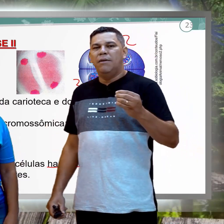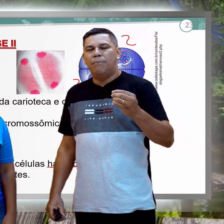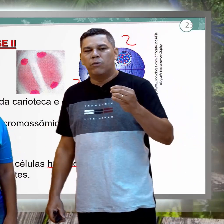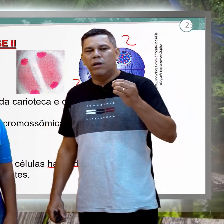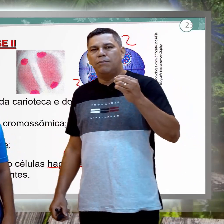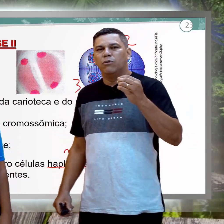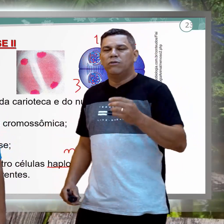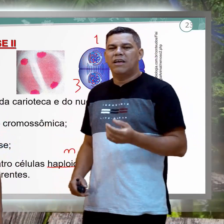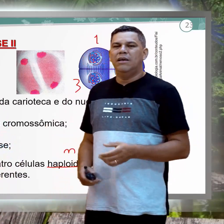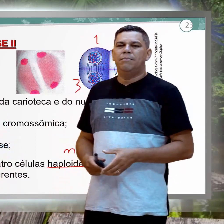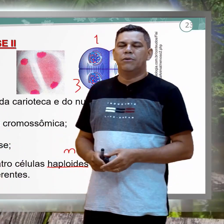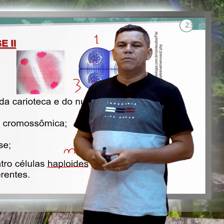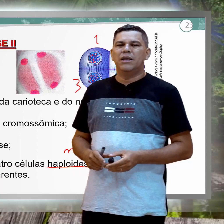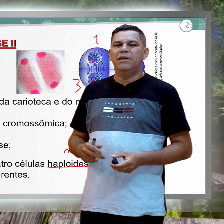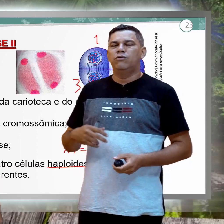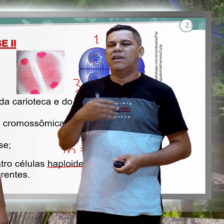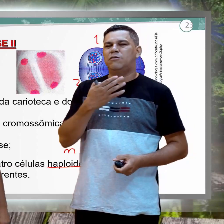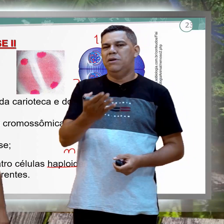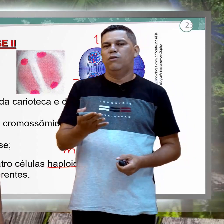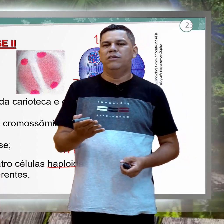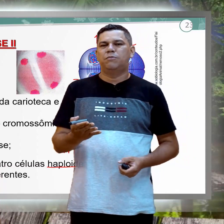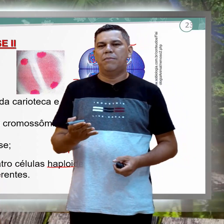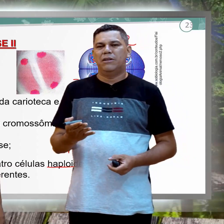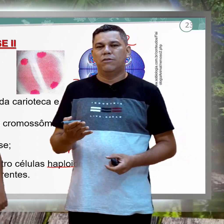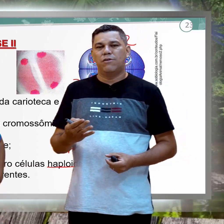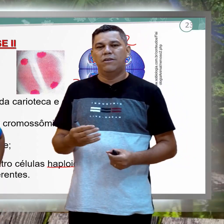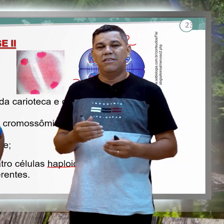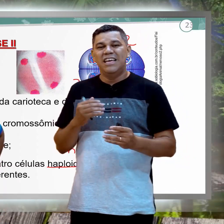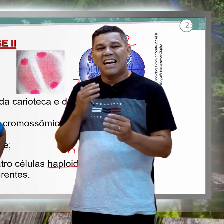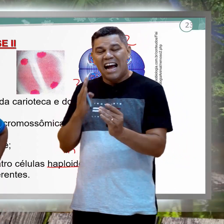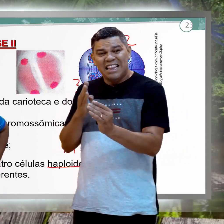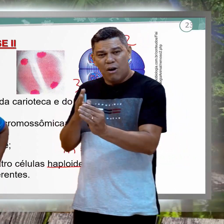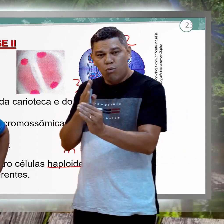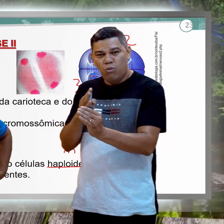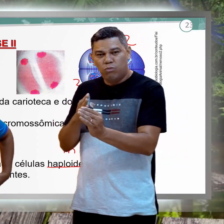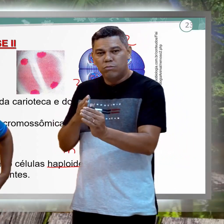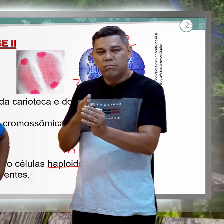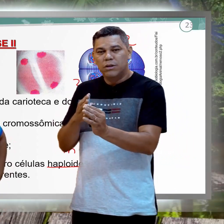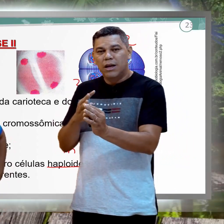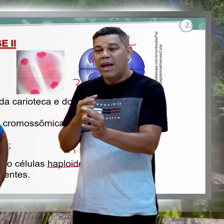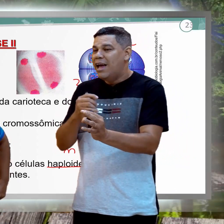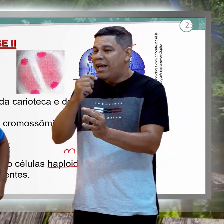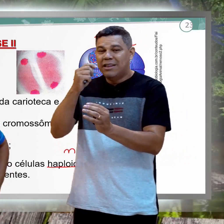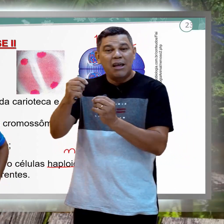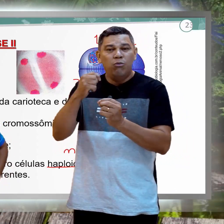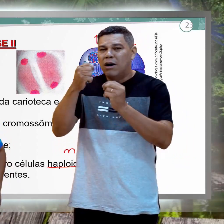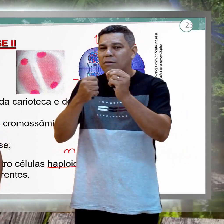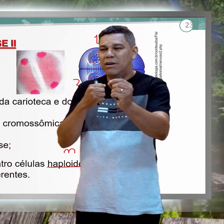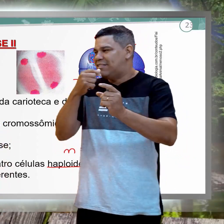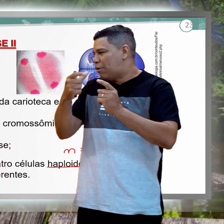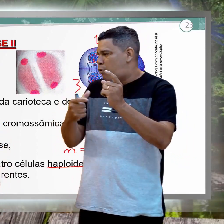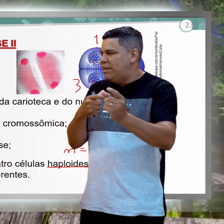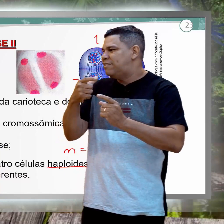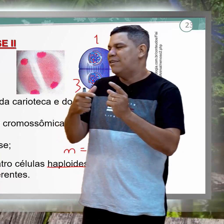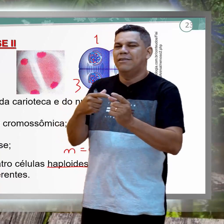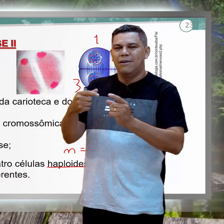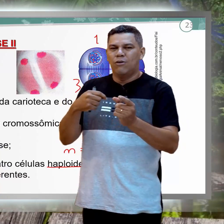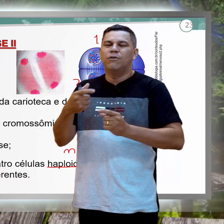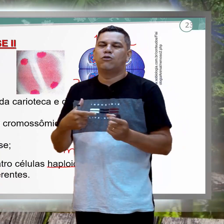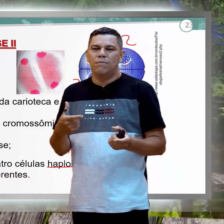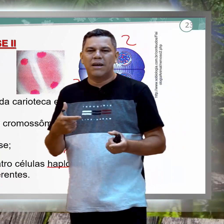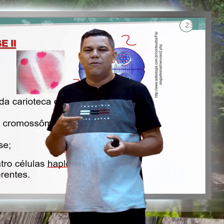homem, ele produz aí aproximadamente 200 milhões de espermatozoides. E cada um tem uma